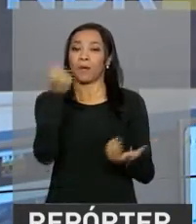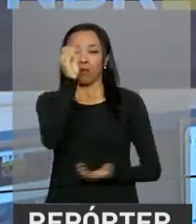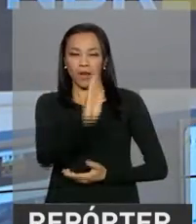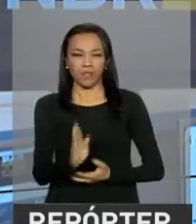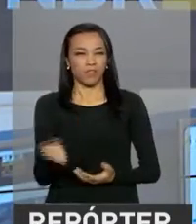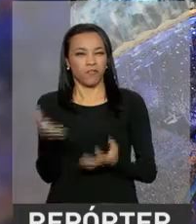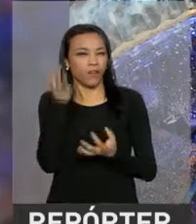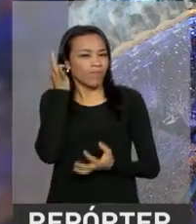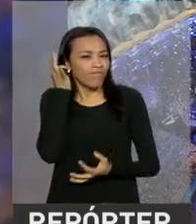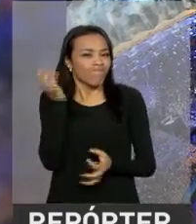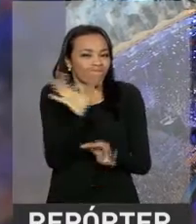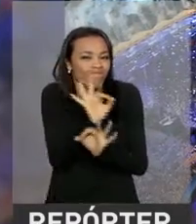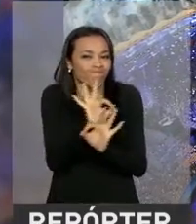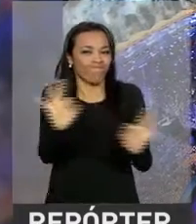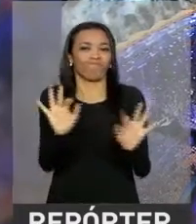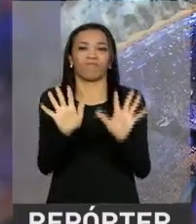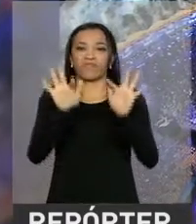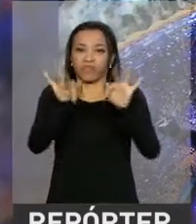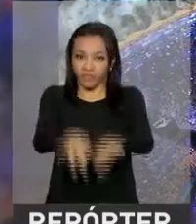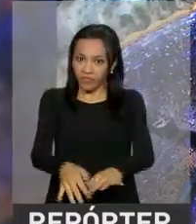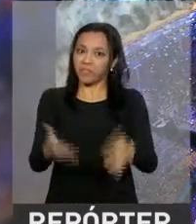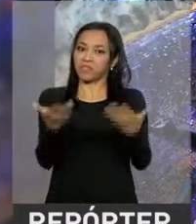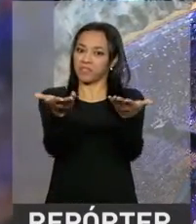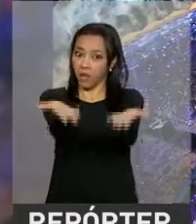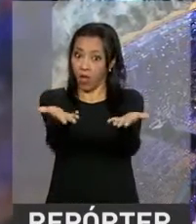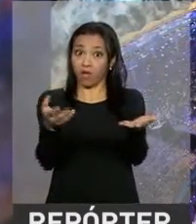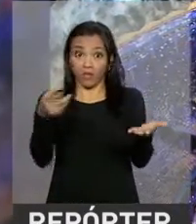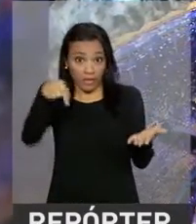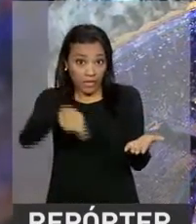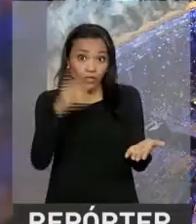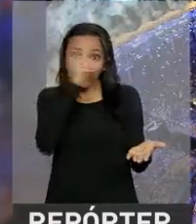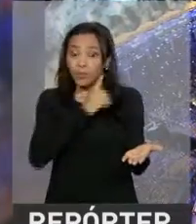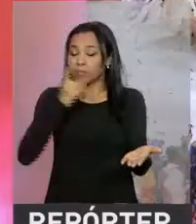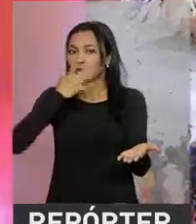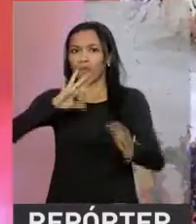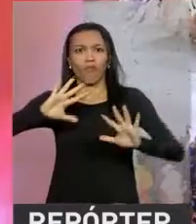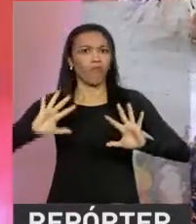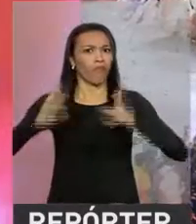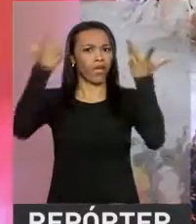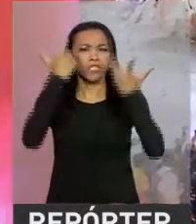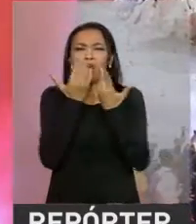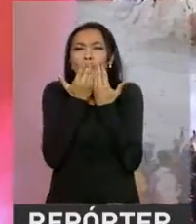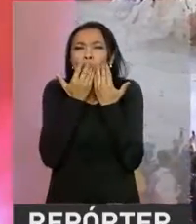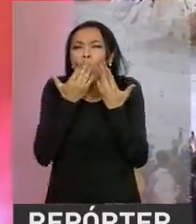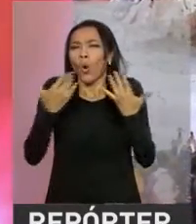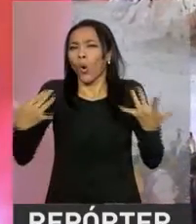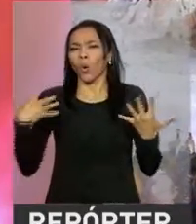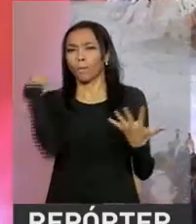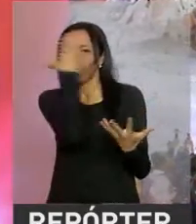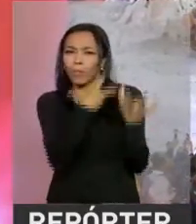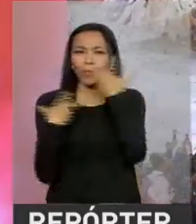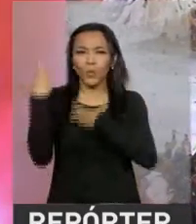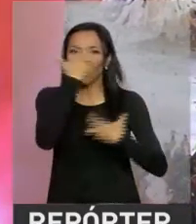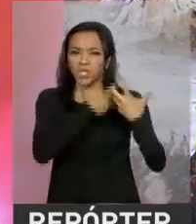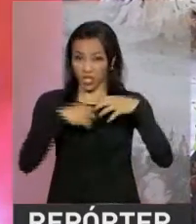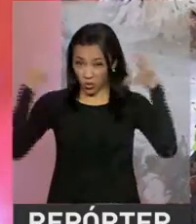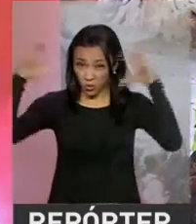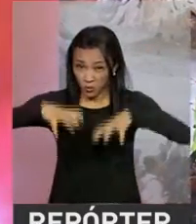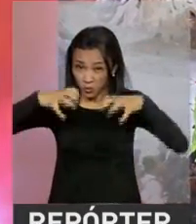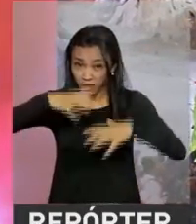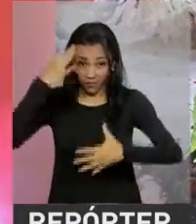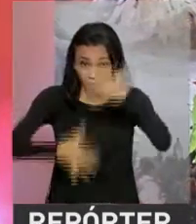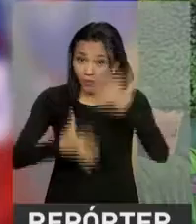2016 a cerimônia de encerramento neste domingo foi uma festa de cores e muita música a chuva não